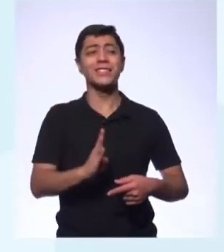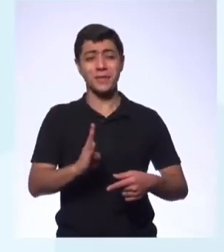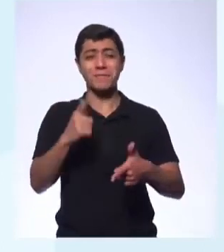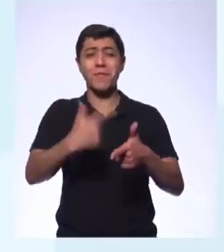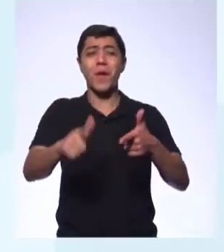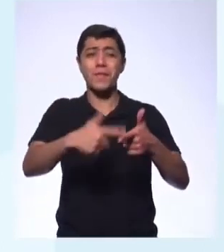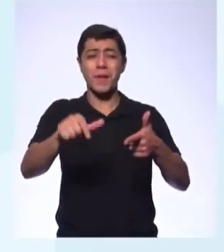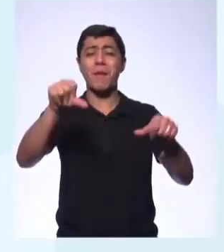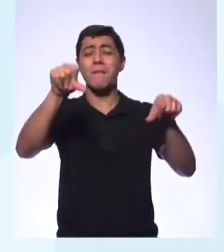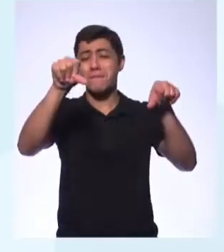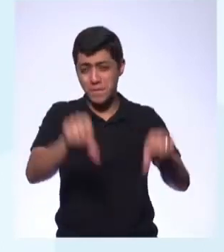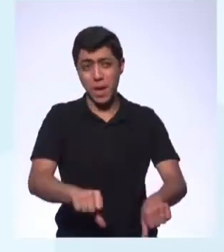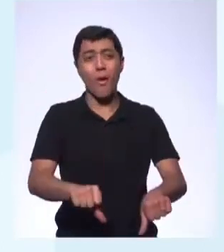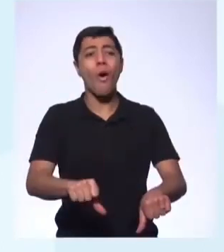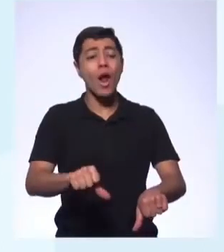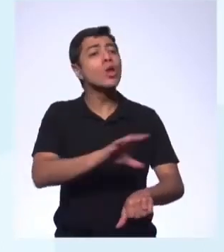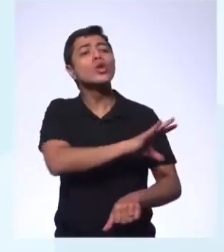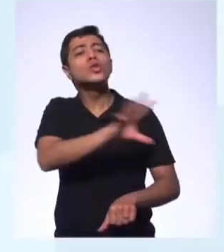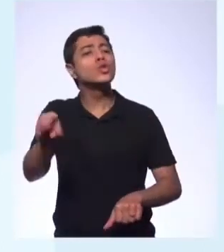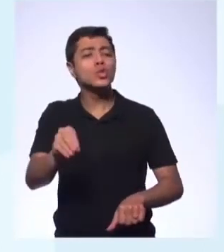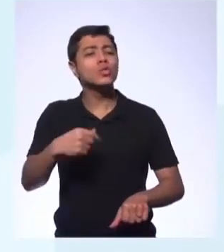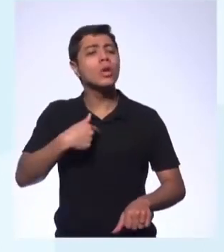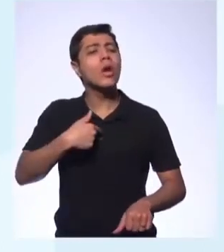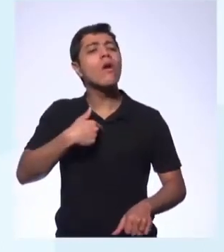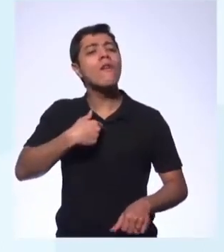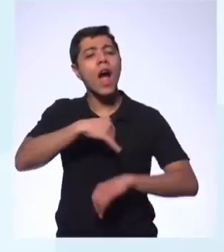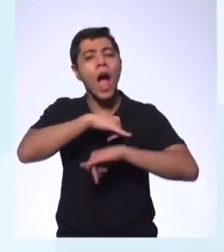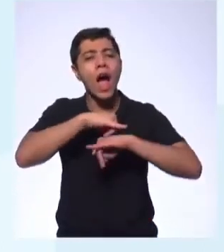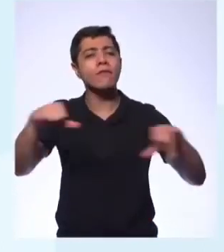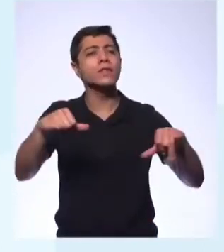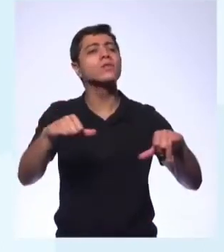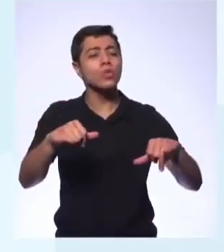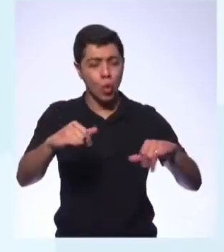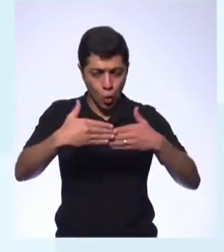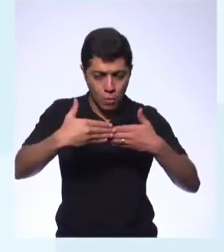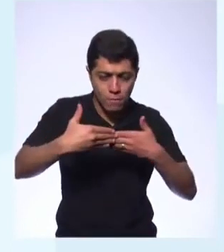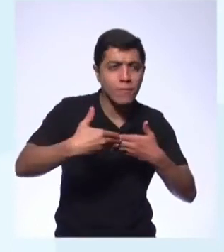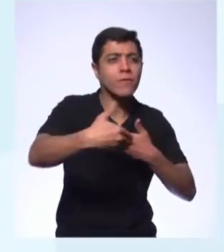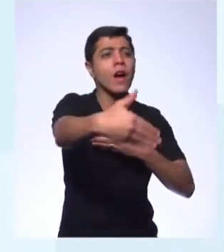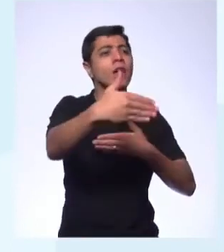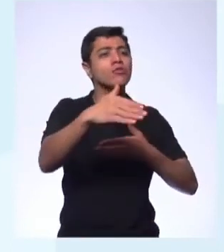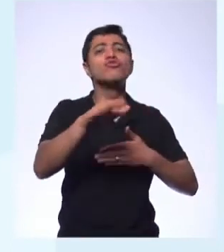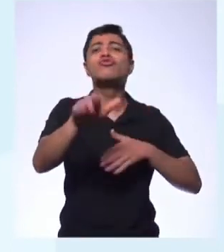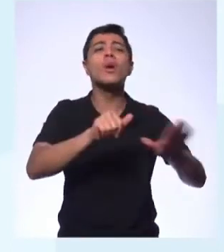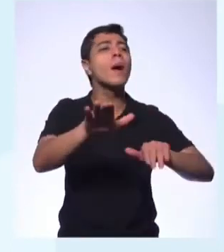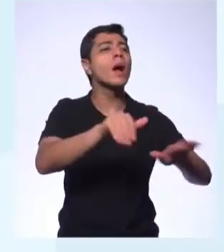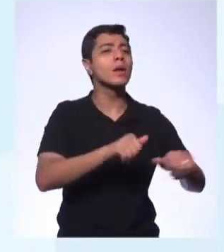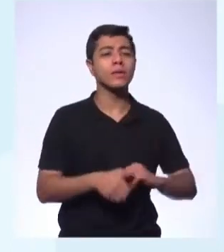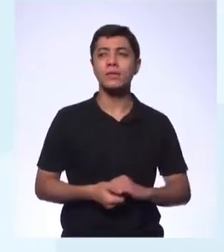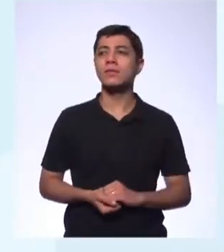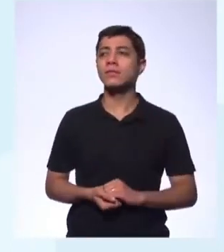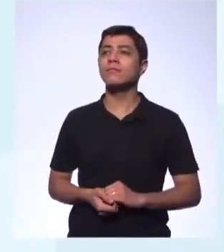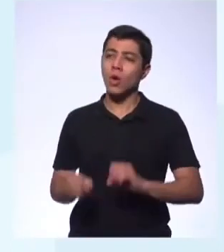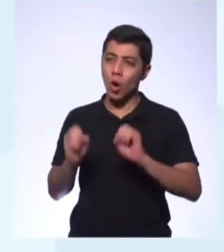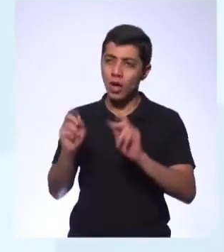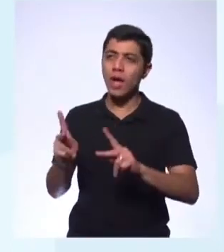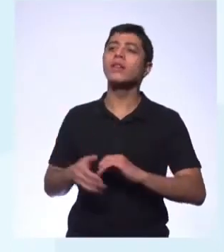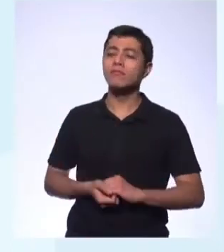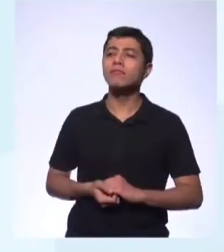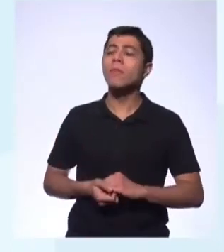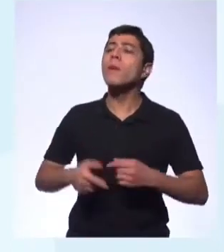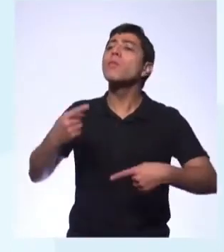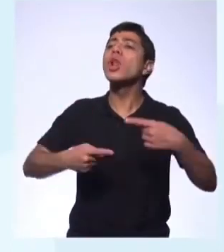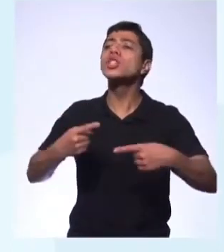e dirijo todas as outras, ordeno. Procedas à chamada geral. É já? Política.